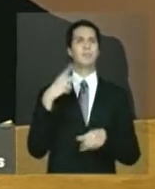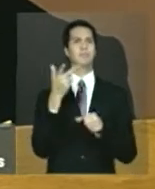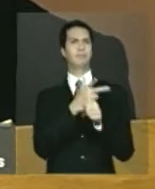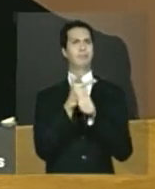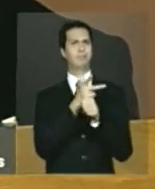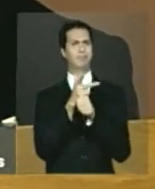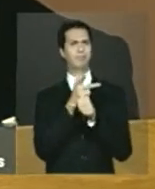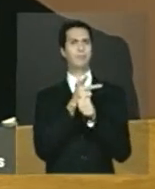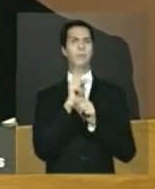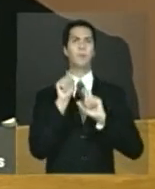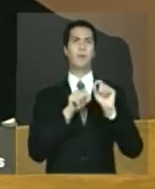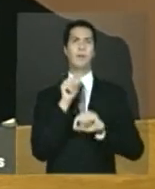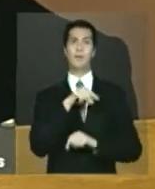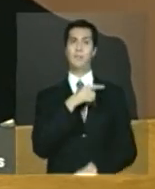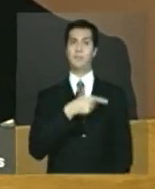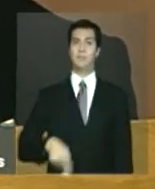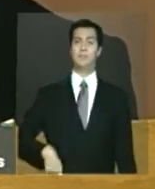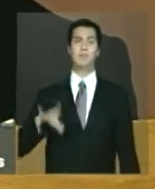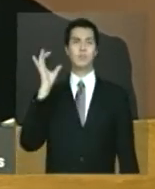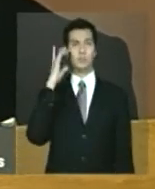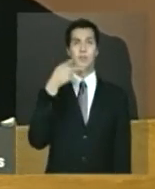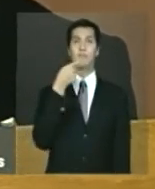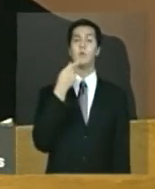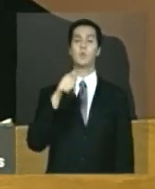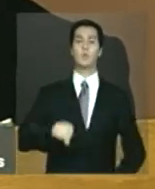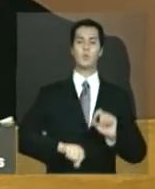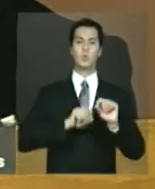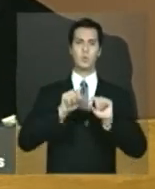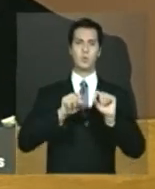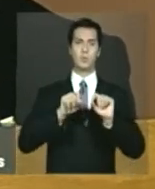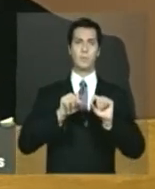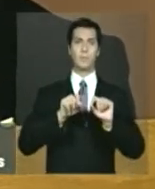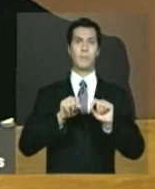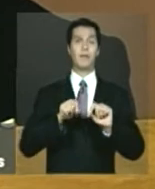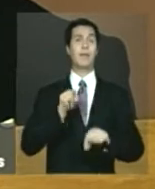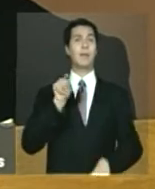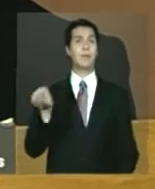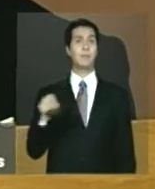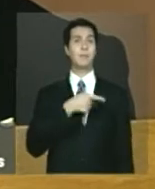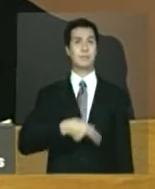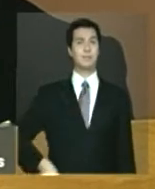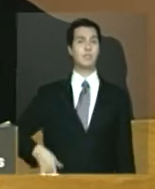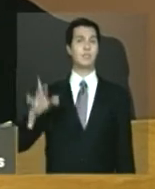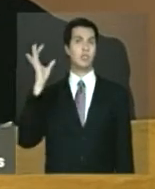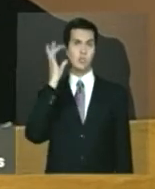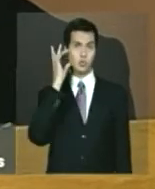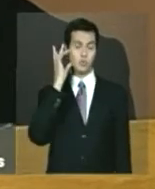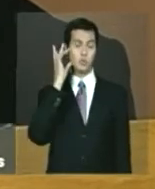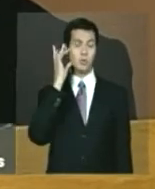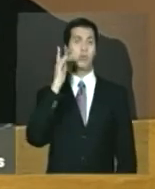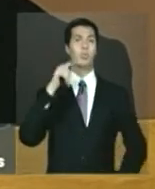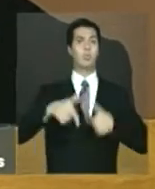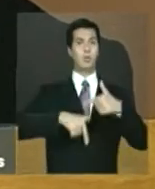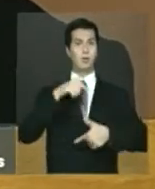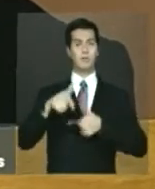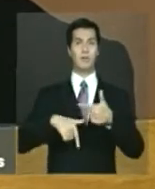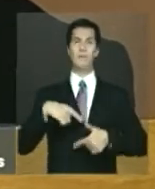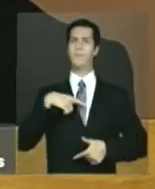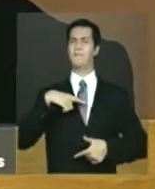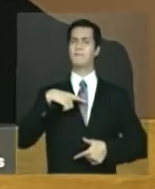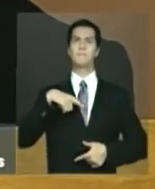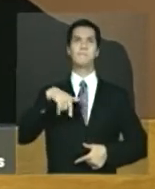governo que tem política que tem uma maior as políticas mais consolidadas e fortes voltadas